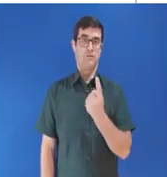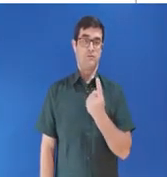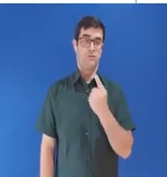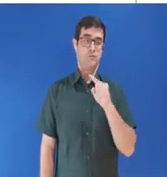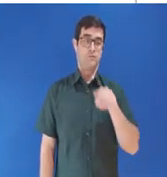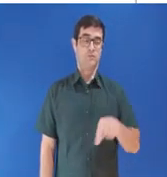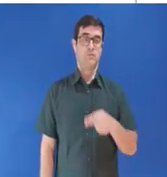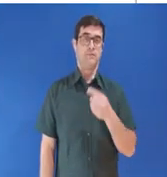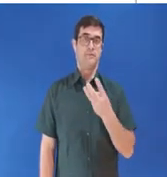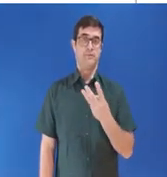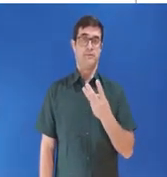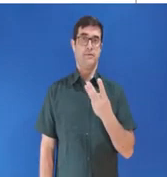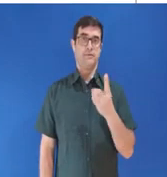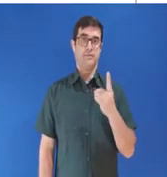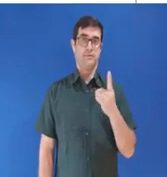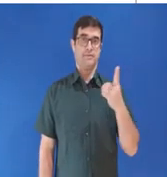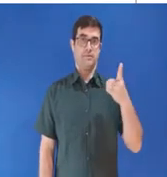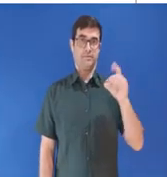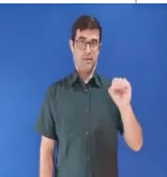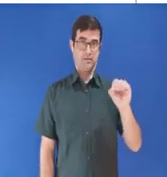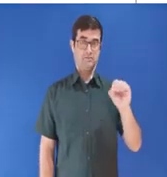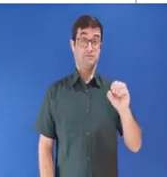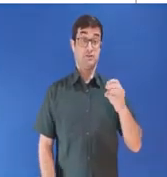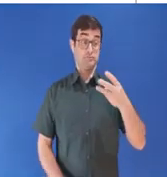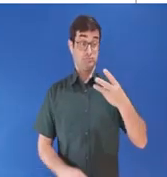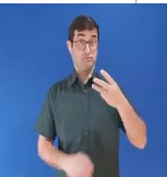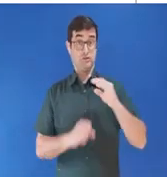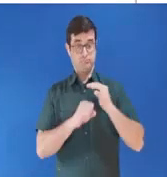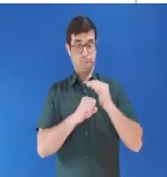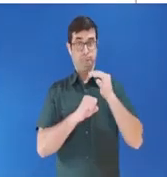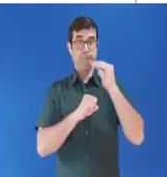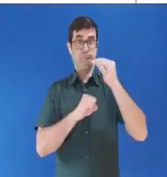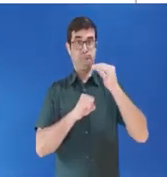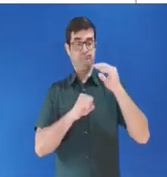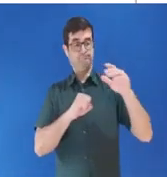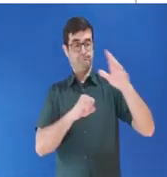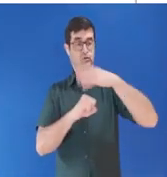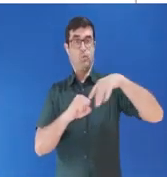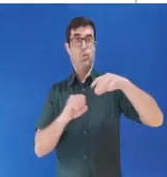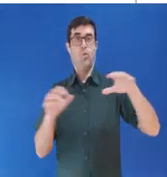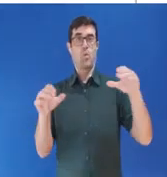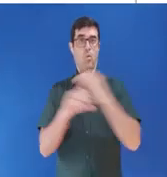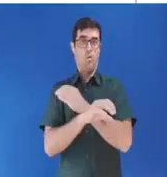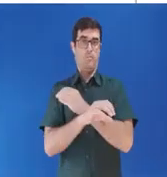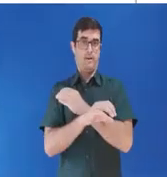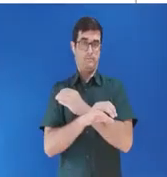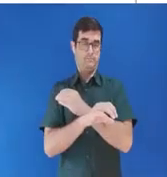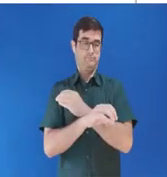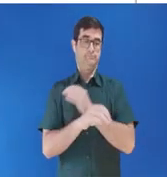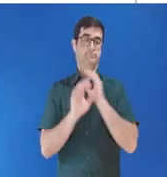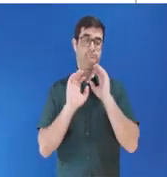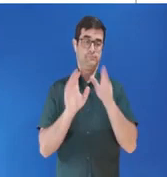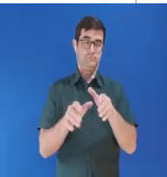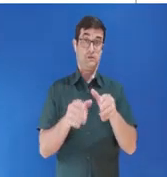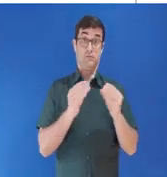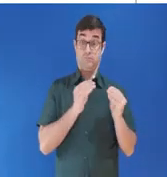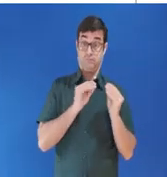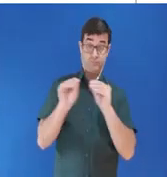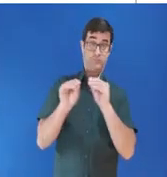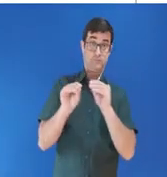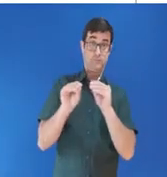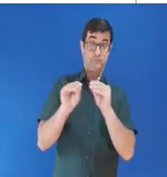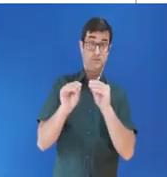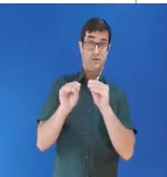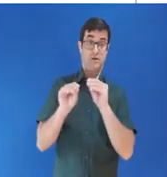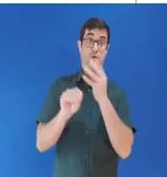D completos, né? Então, o elétron que entrasse vinha aqui para o orbital 4s.